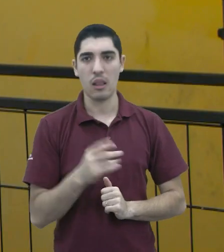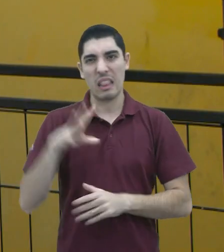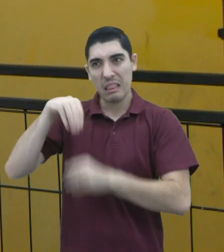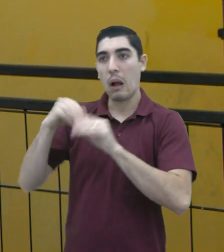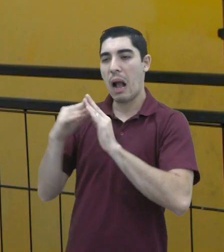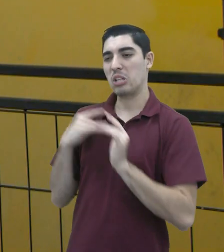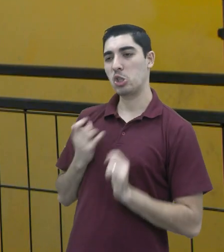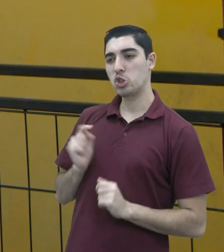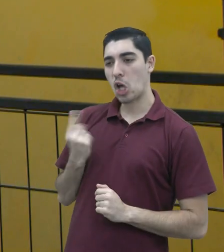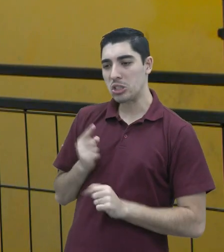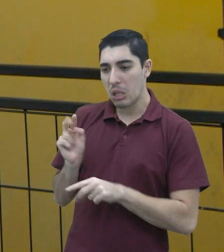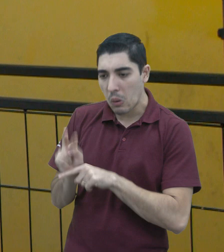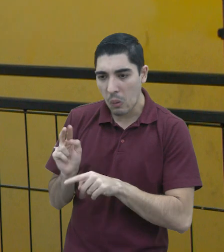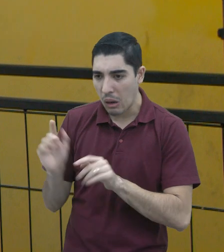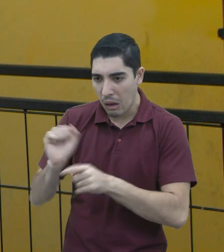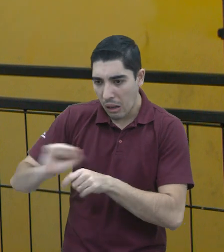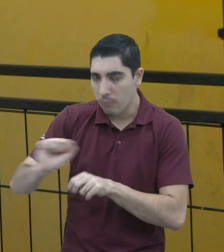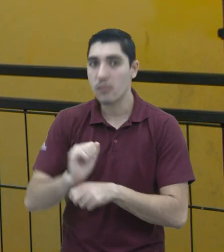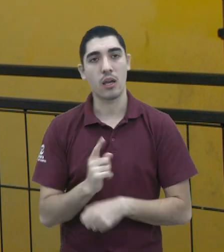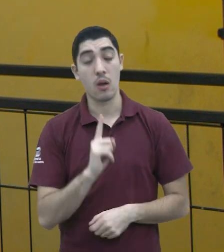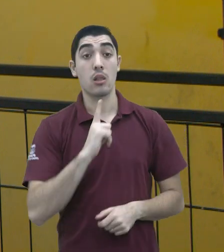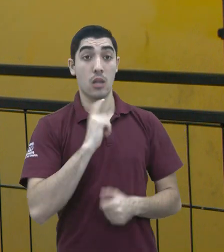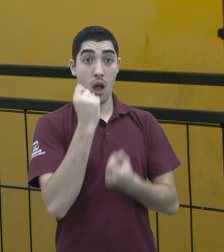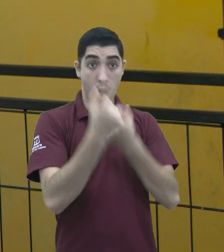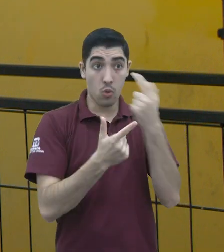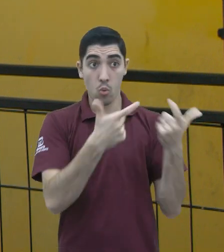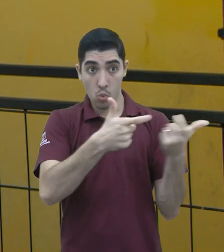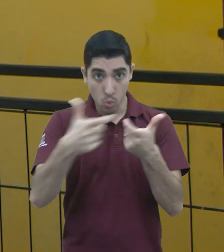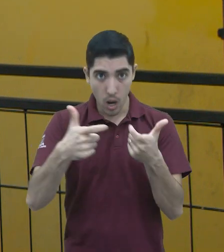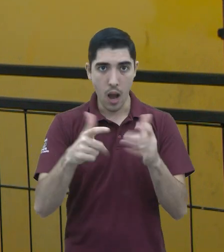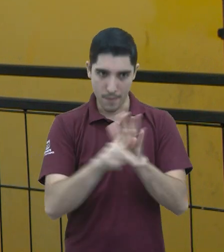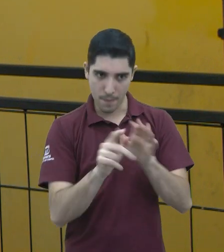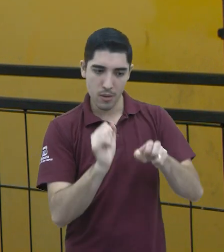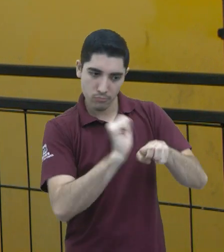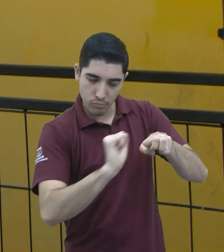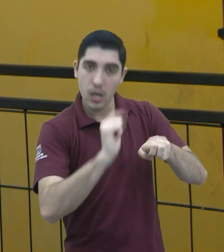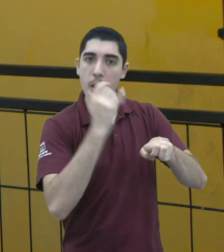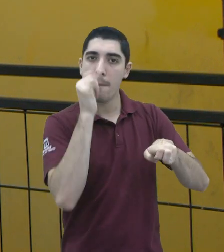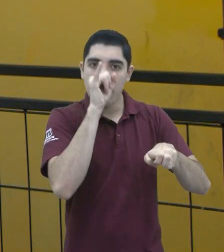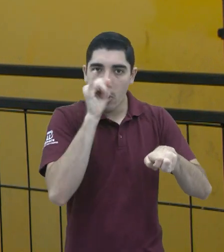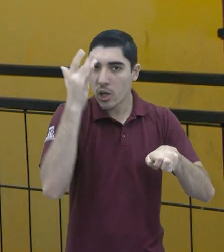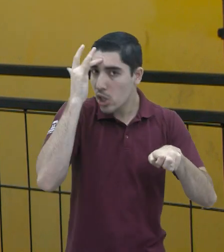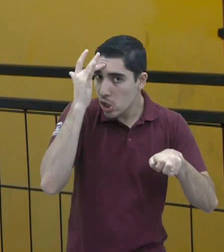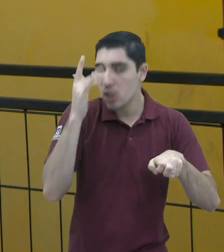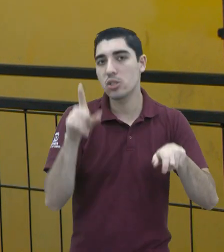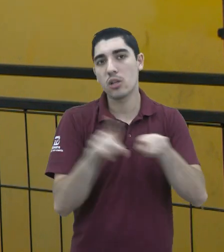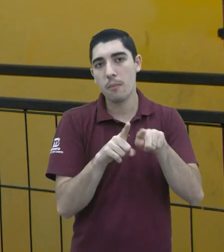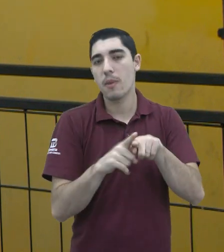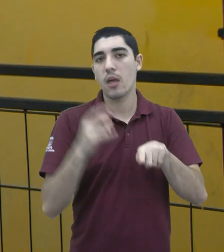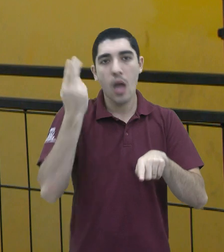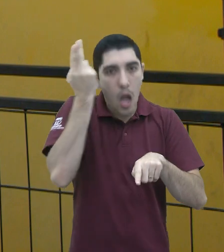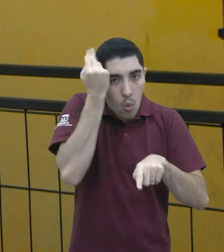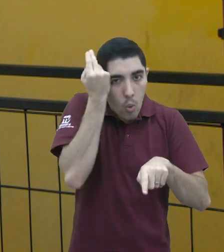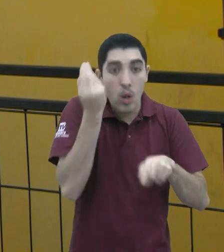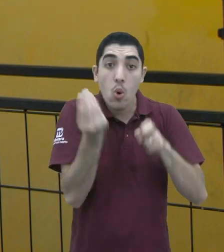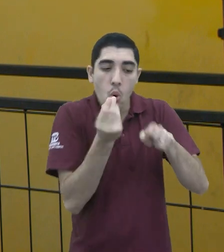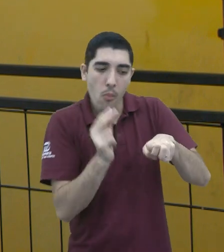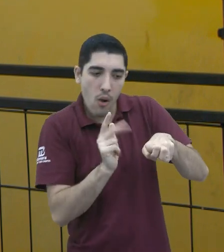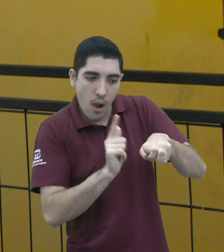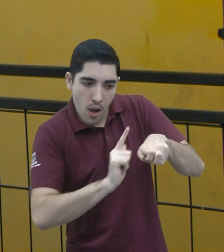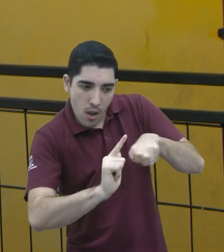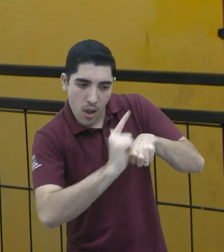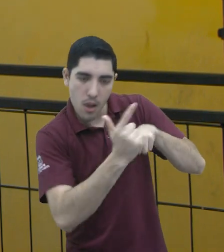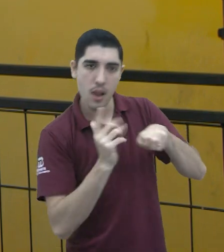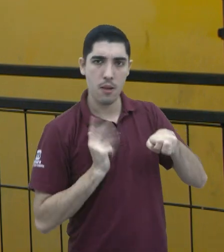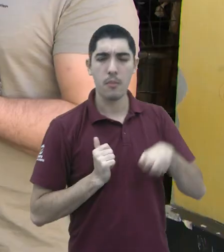shops que têm cursos, né, de banho e tosa em porquinho da Índia e coelho, e daí eles sabem até mesmo como fazer